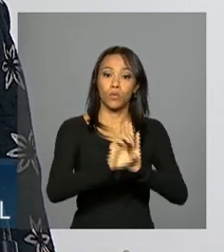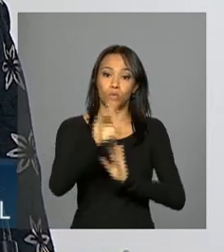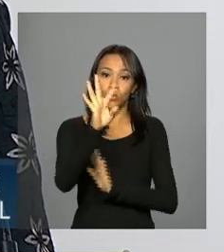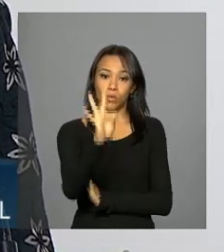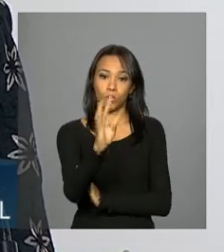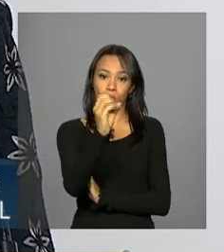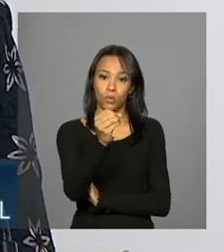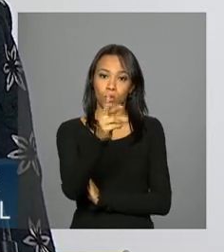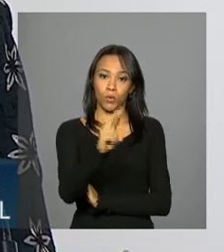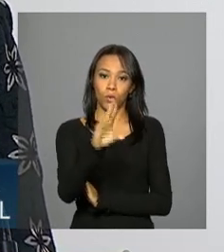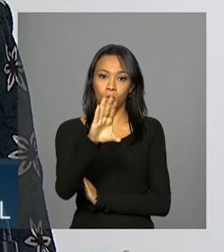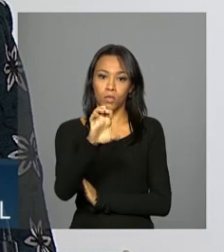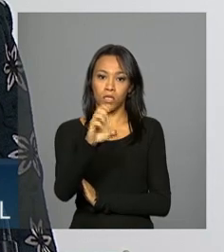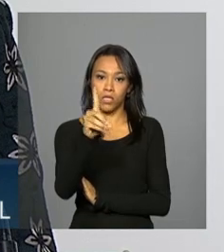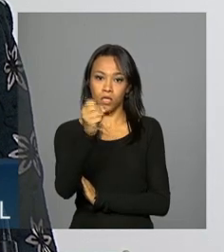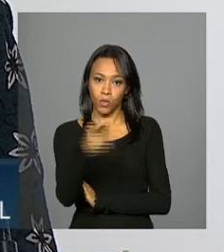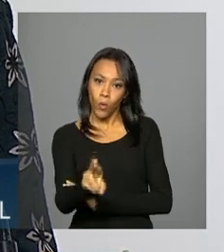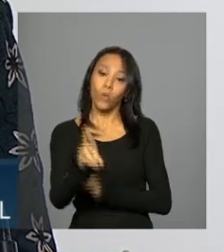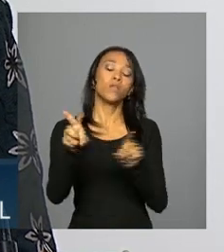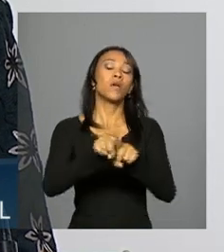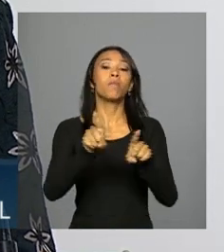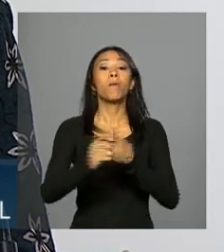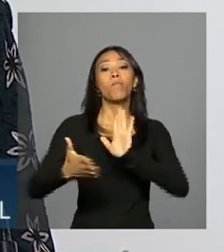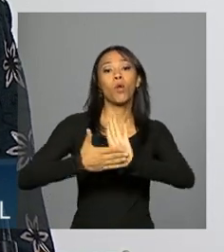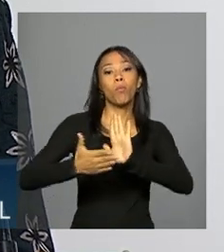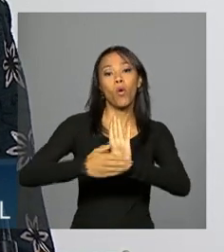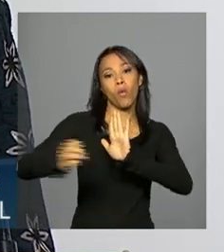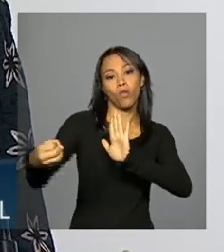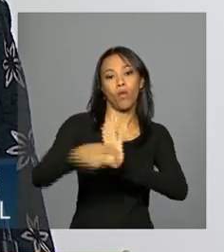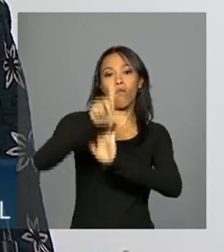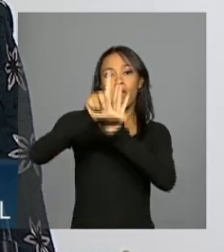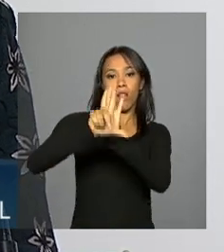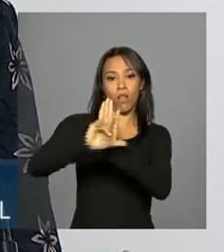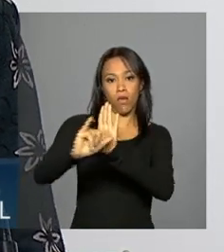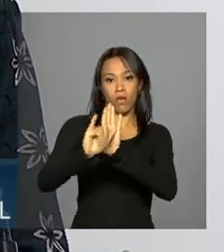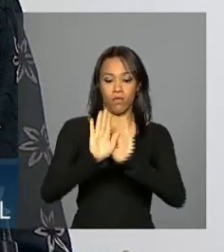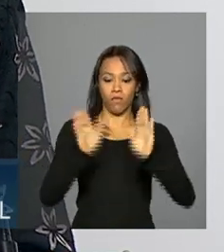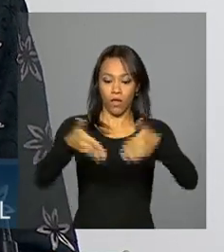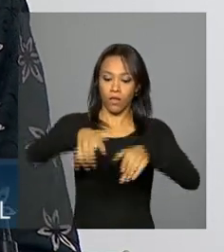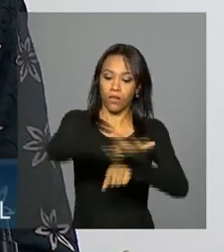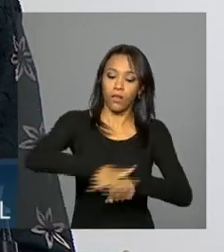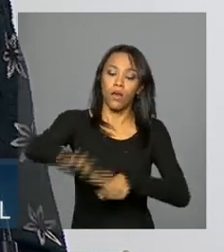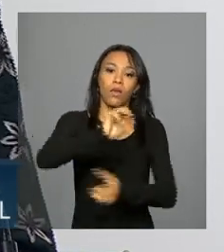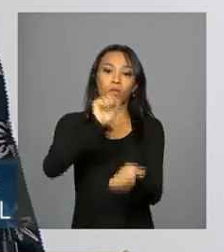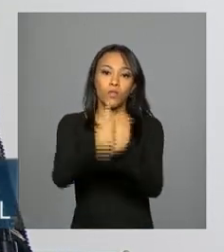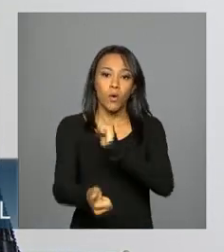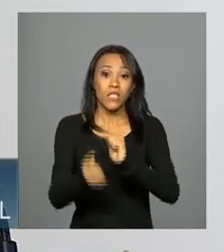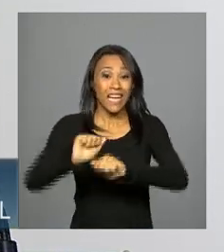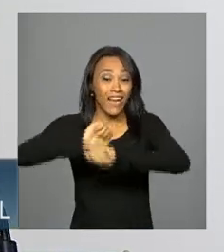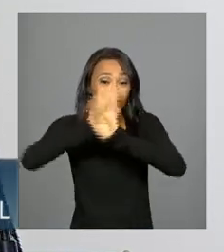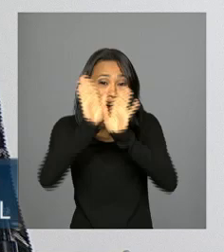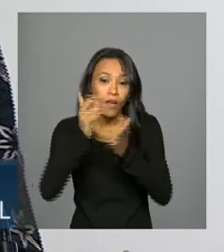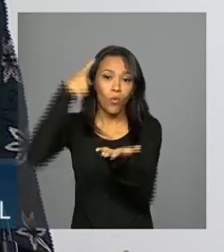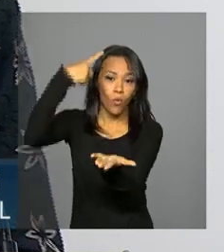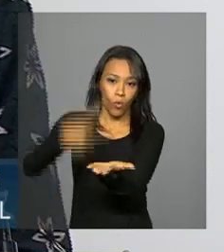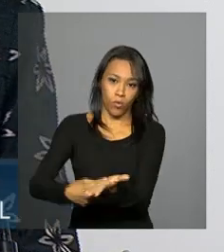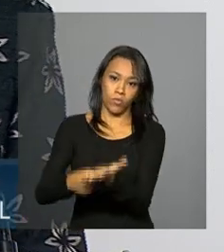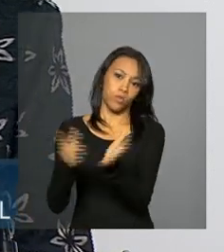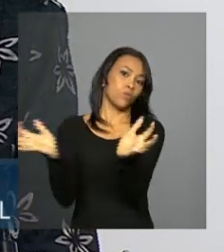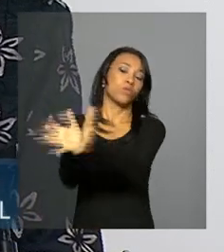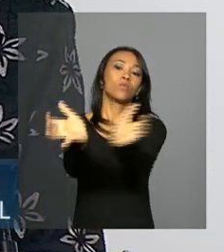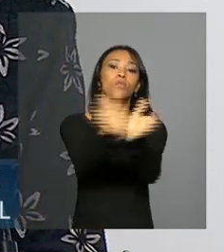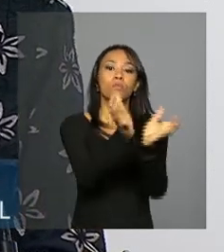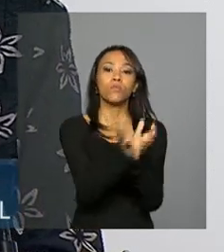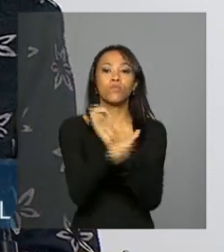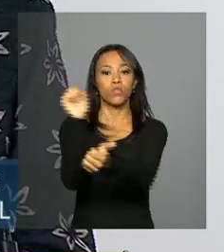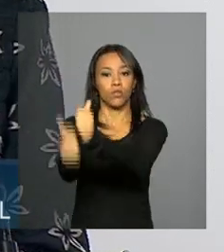legislação trabalhista própria para o futebol, que deixe mais claras as responsabilidades dos clubes e proteja os